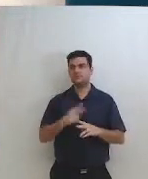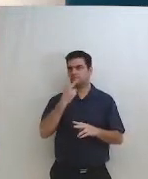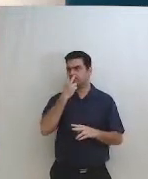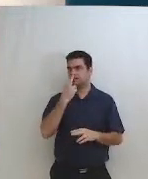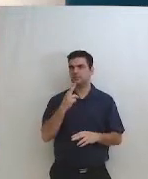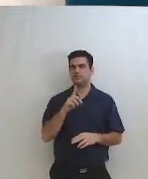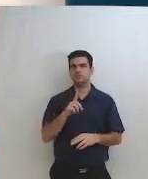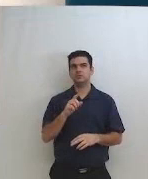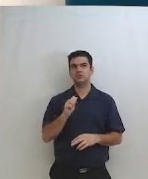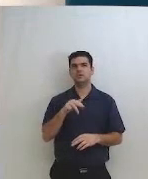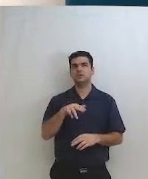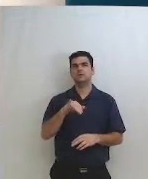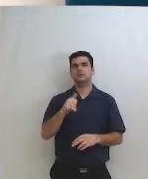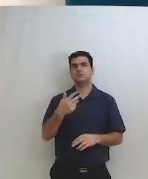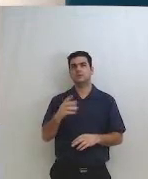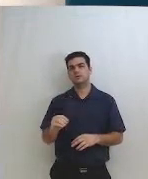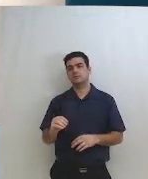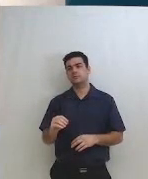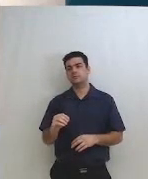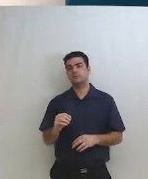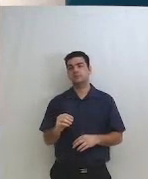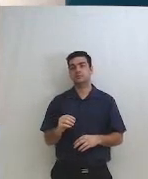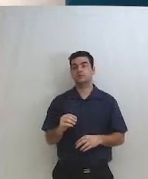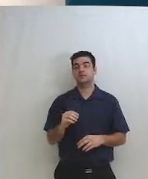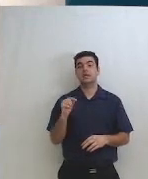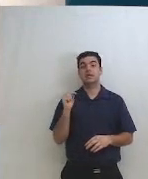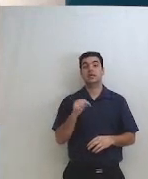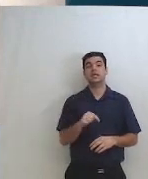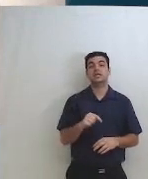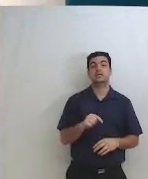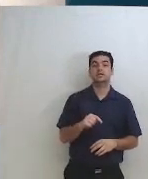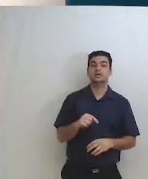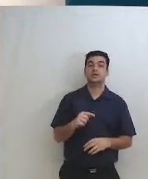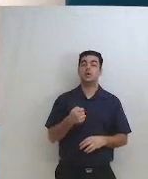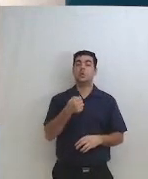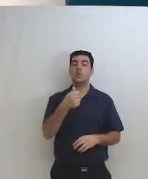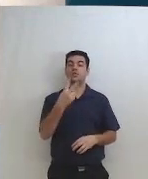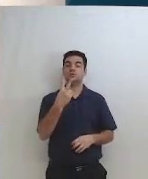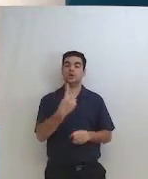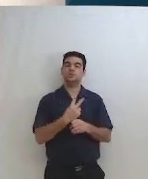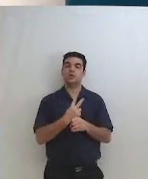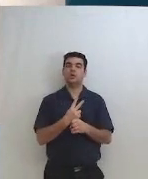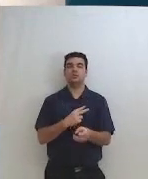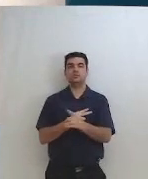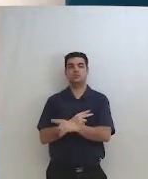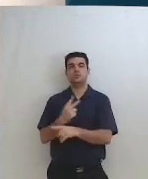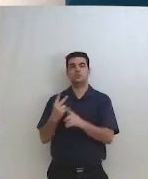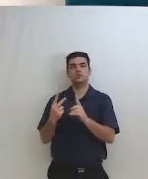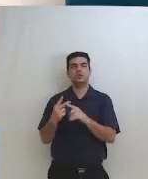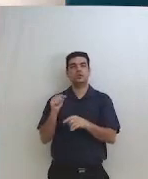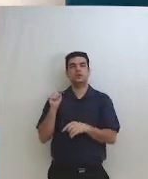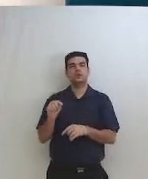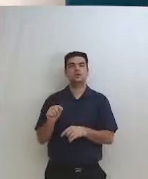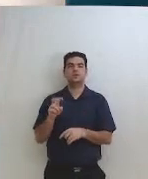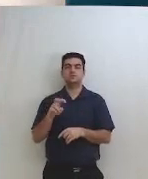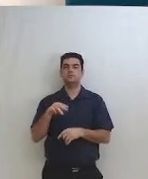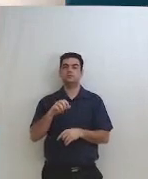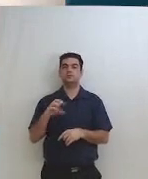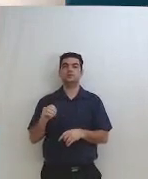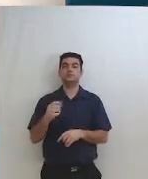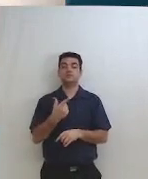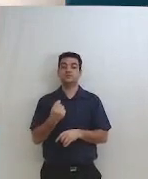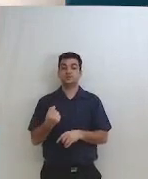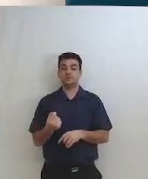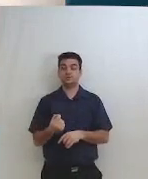dia 23 de outubro de 2019. O do senhor Cleici, 5 de março de 2020, quando ele se